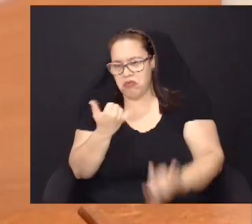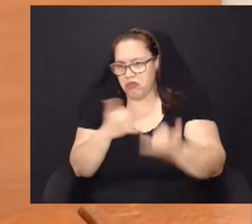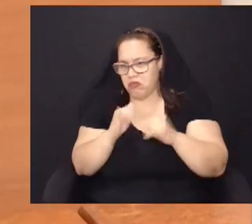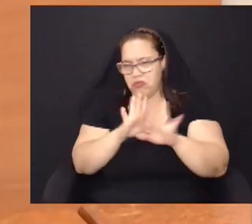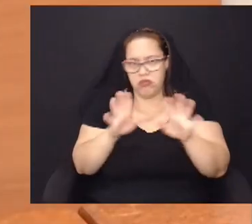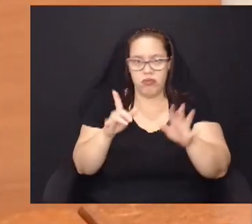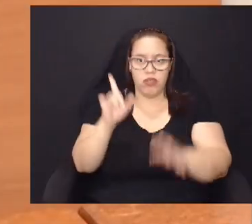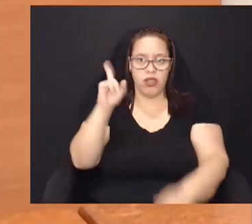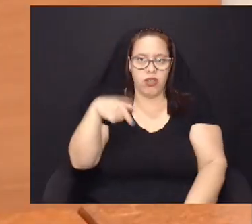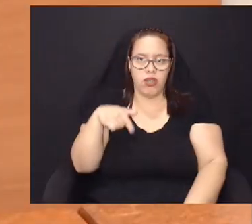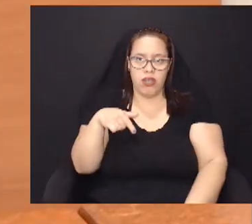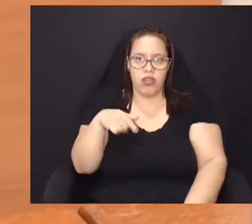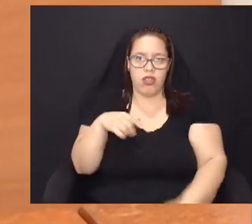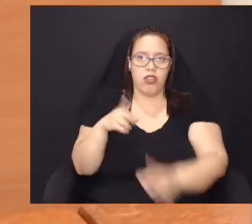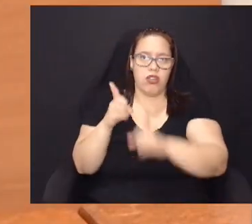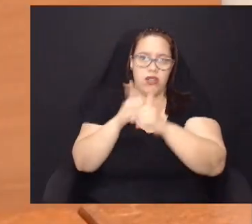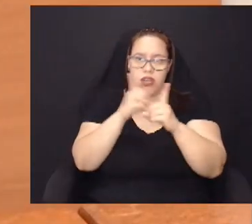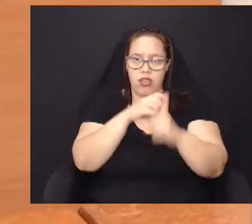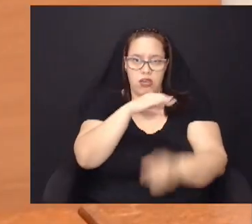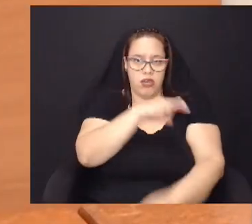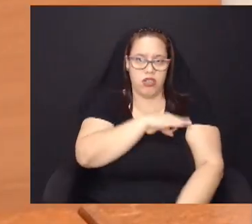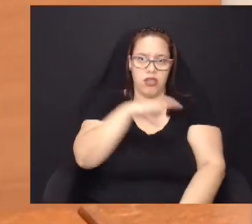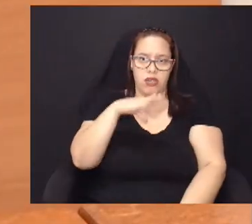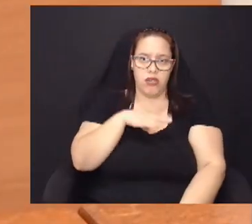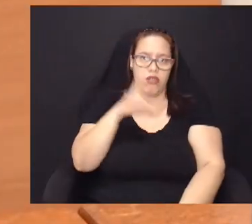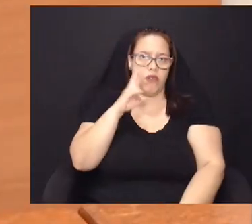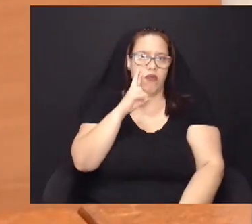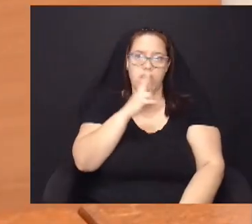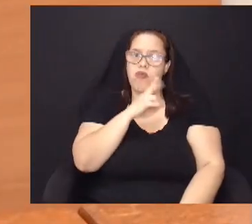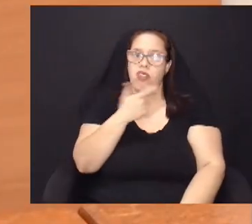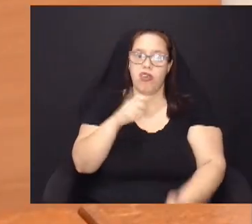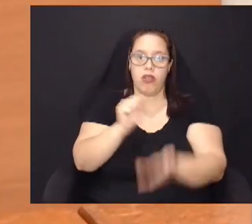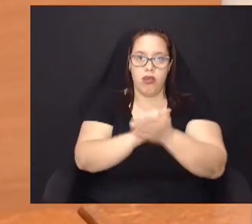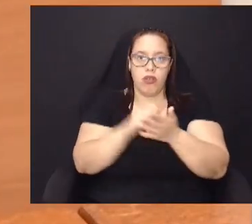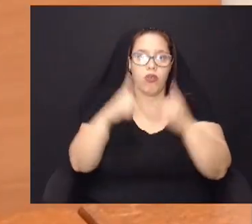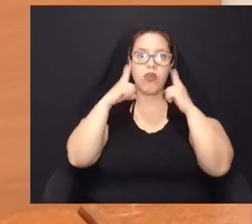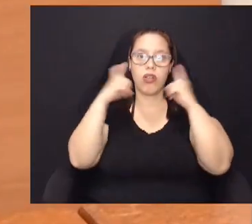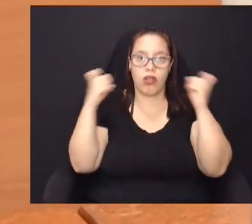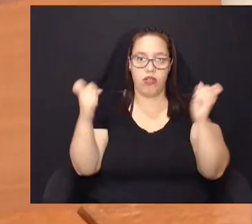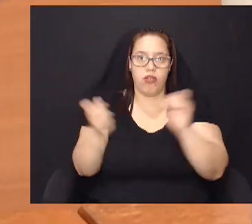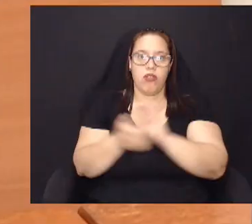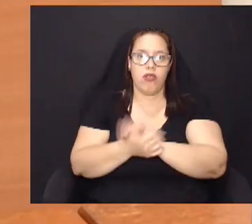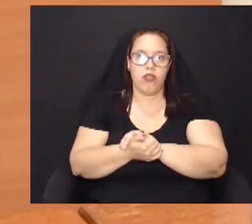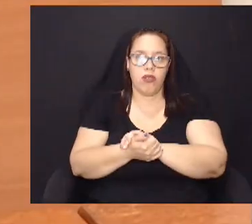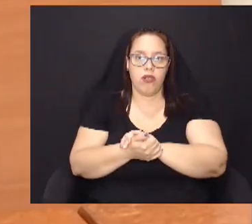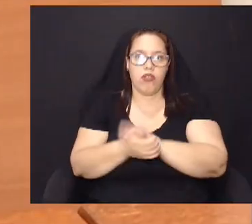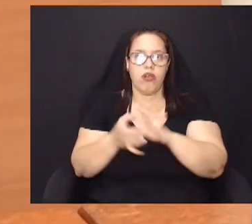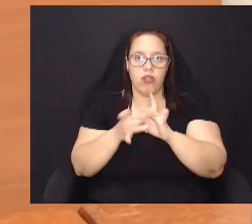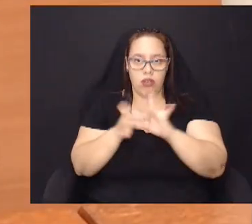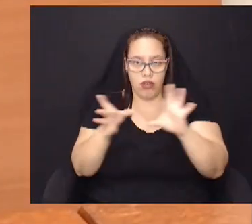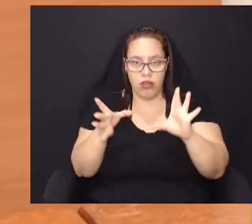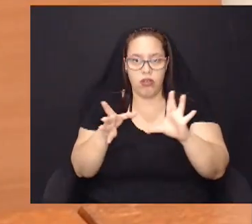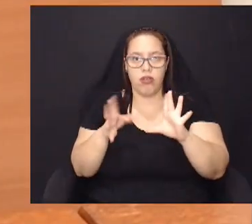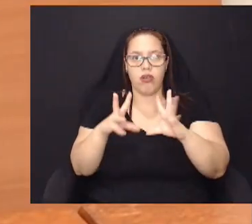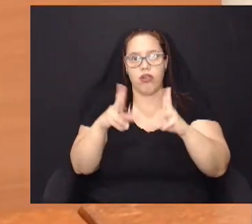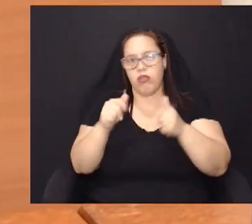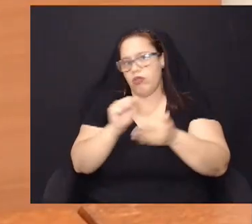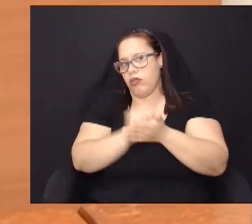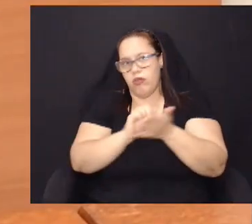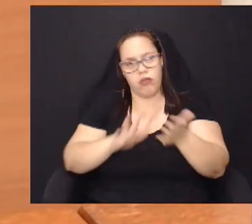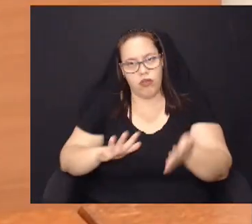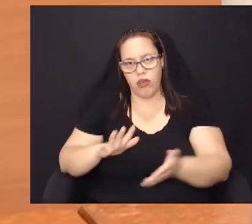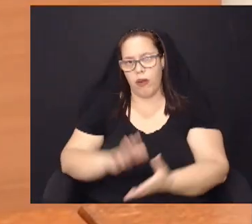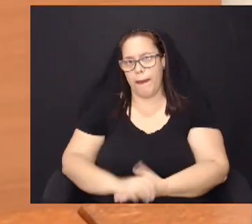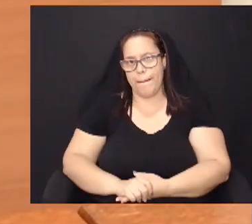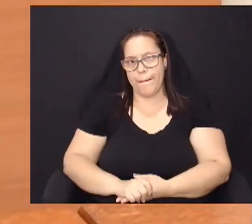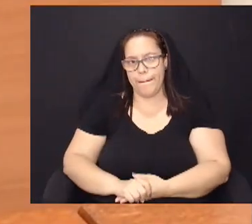é consultada a guarda, porque é um restaurante sem atividade de som. Aí, isso a gente tem liberado para todas as atividades lá,